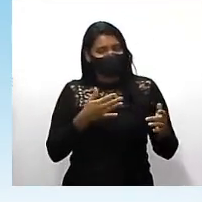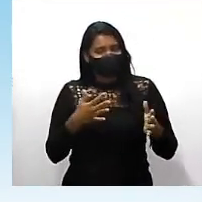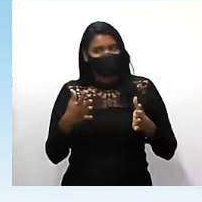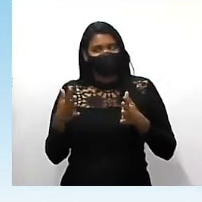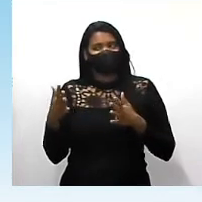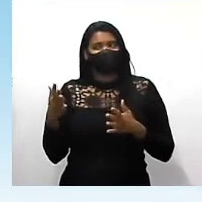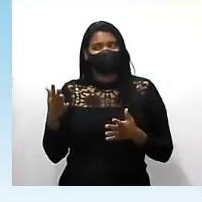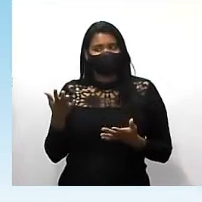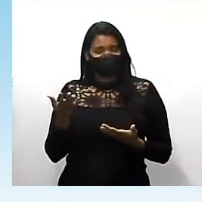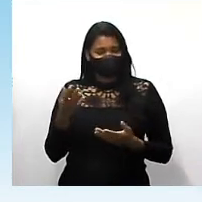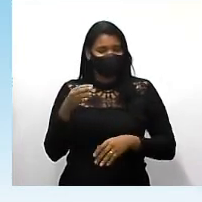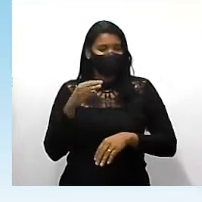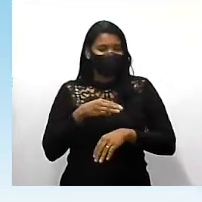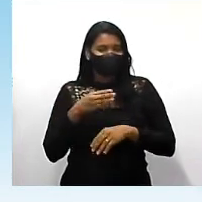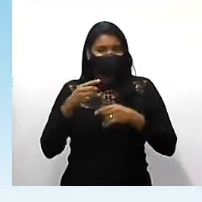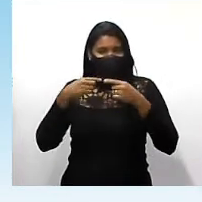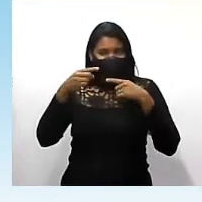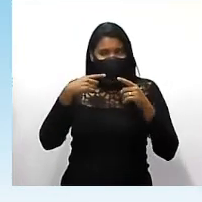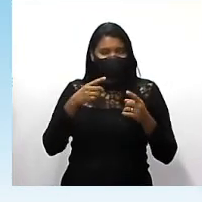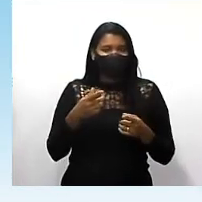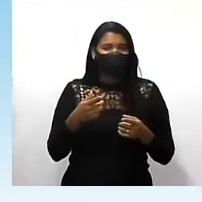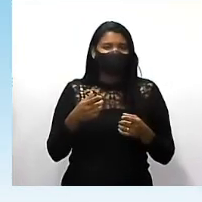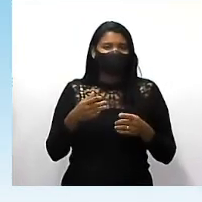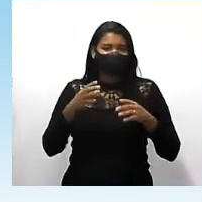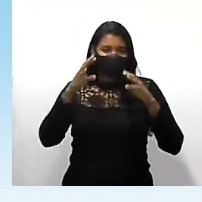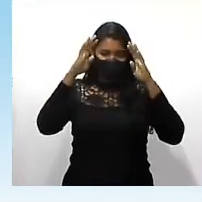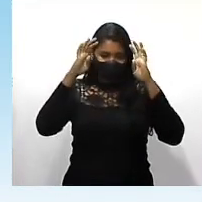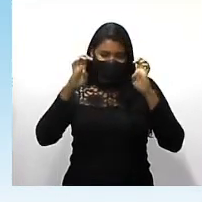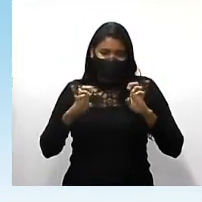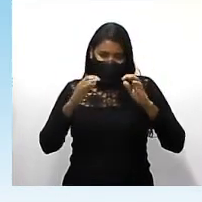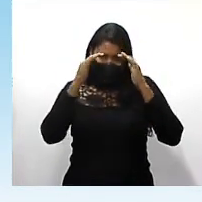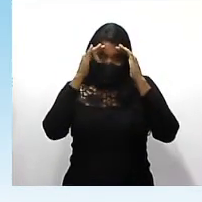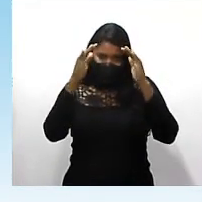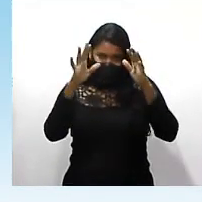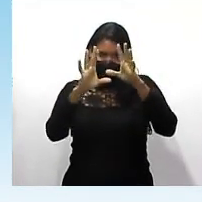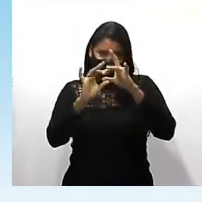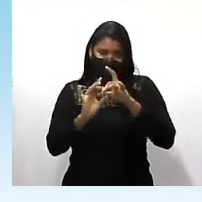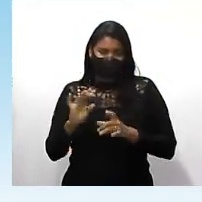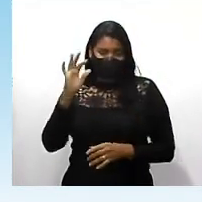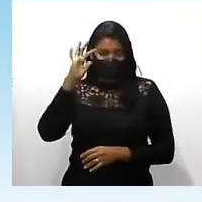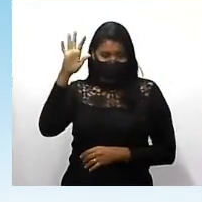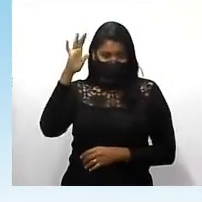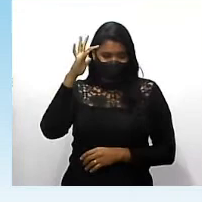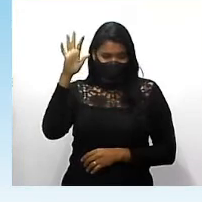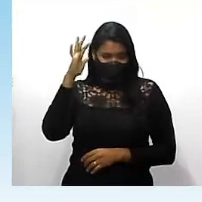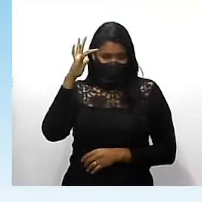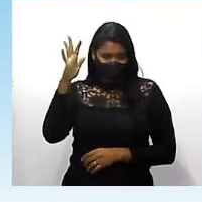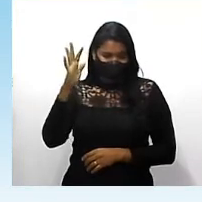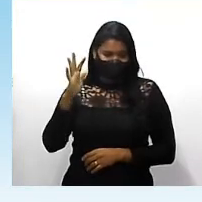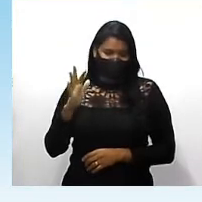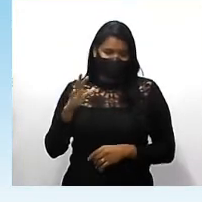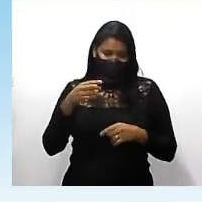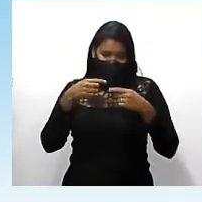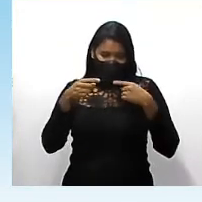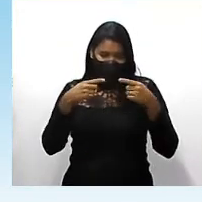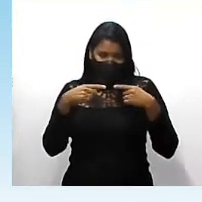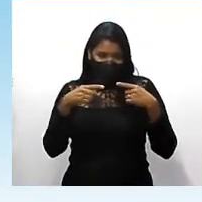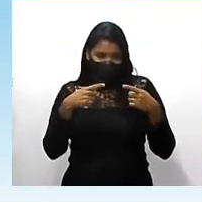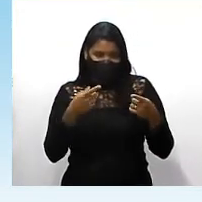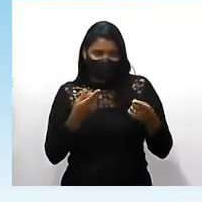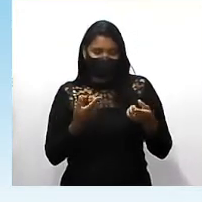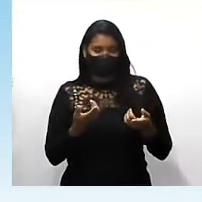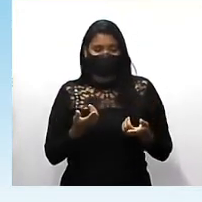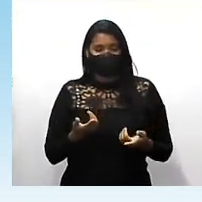imensuráveis momentos de diálogo a respeito do contexto filosófico, de discussões a respeito